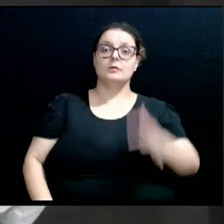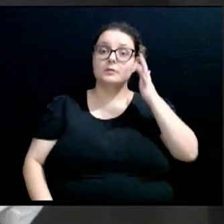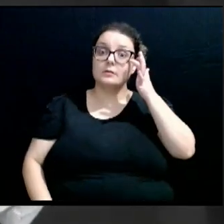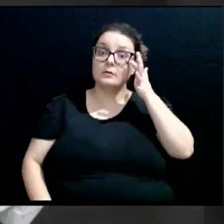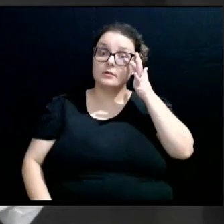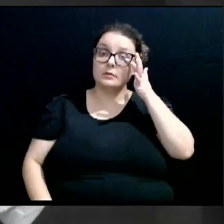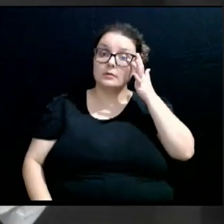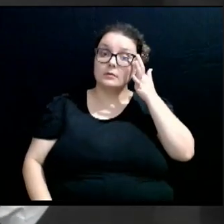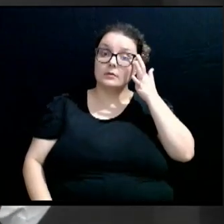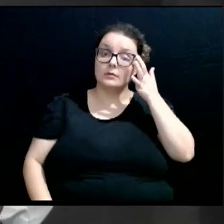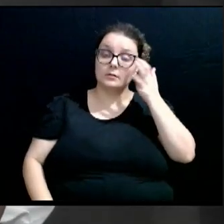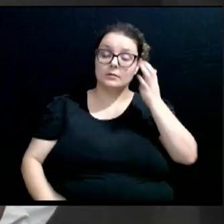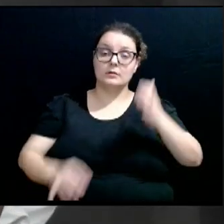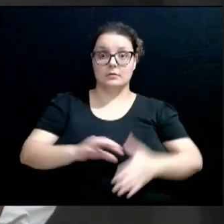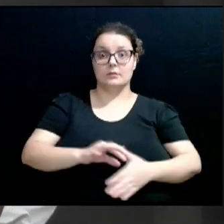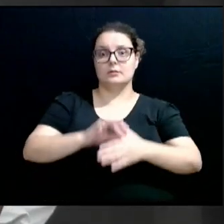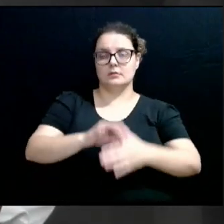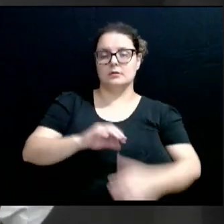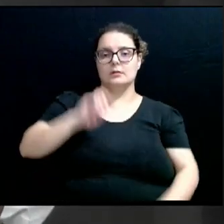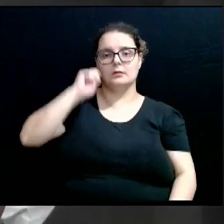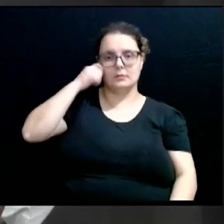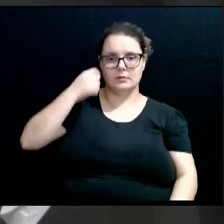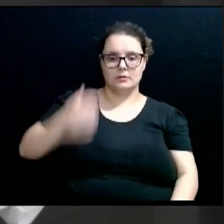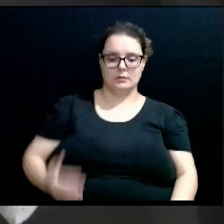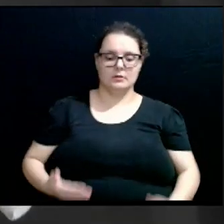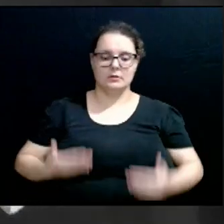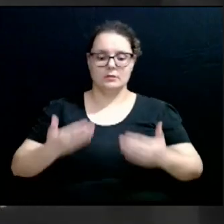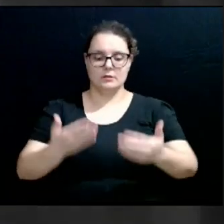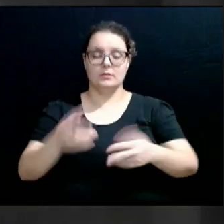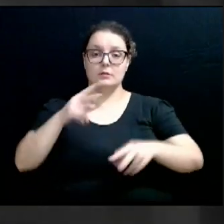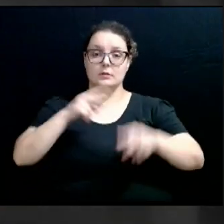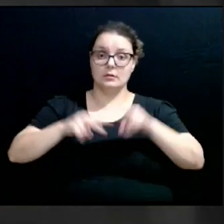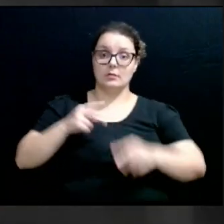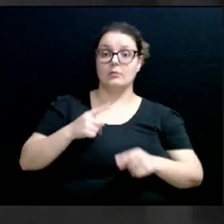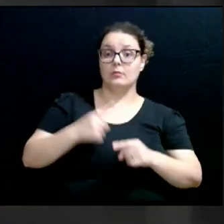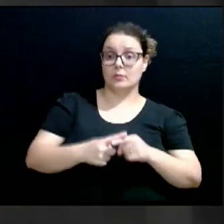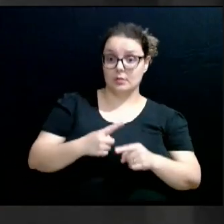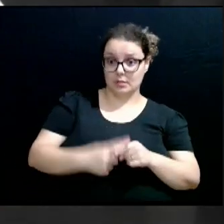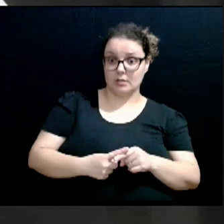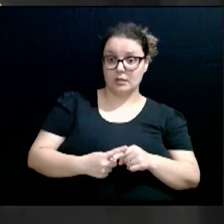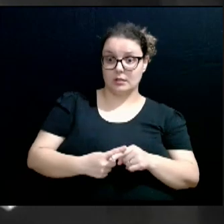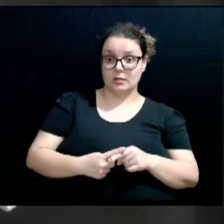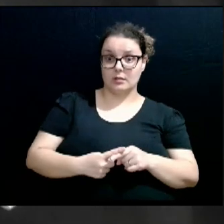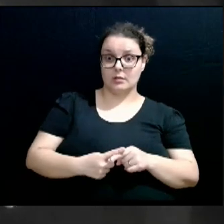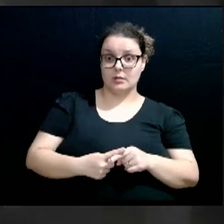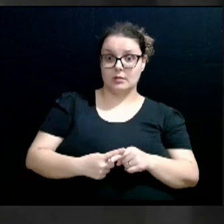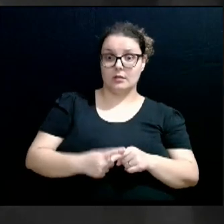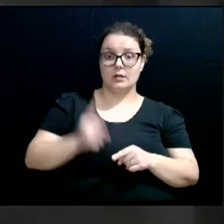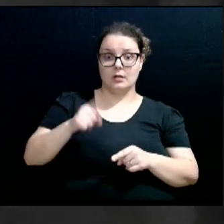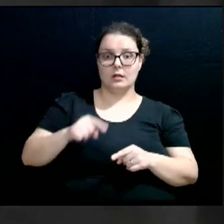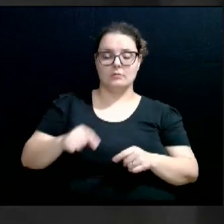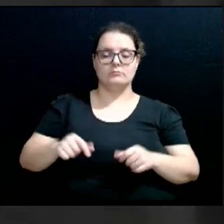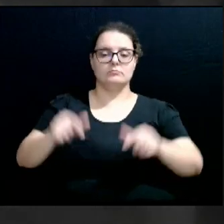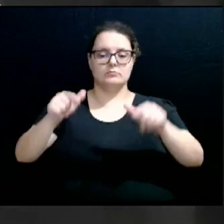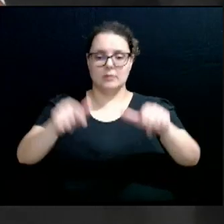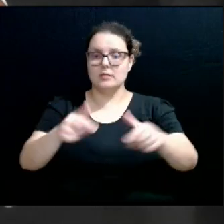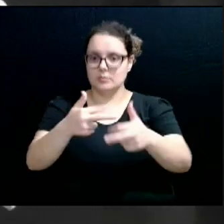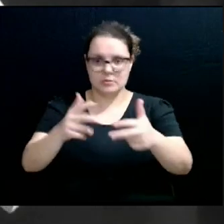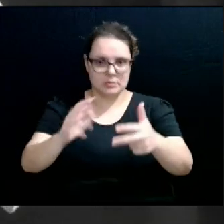lideranças negras, de trazer esse olhar, porque é jogar luz, né? A gente tem pessoas